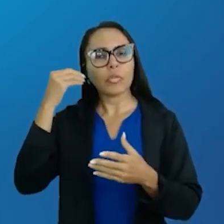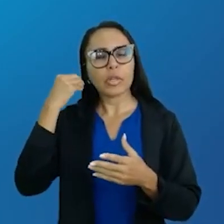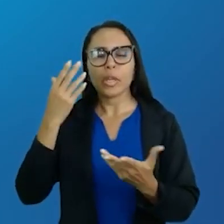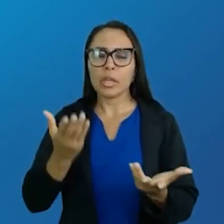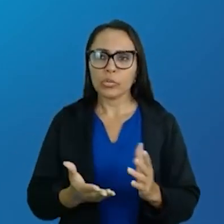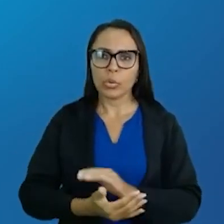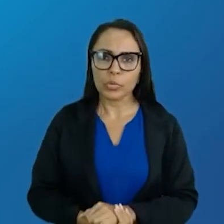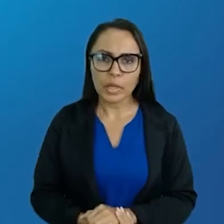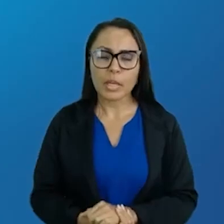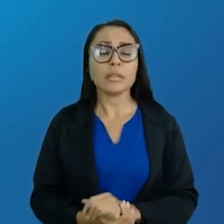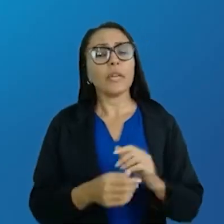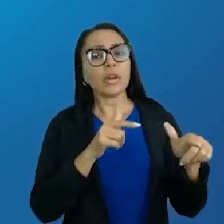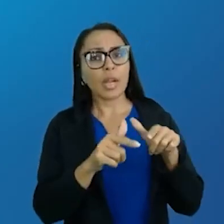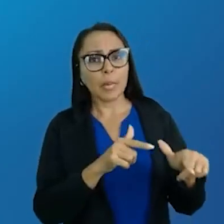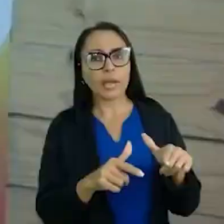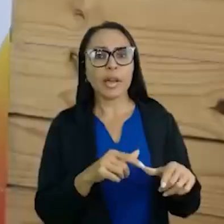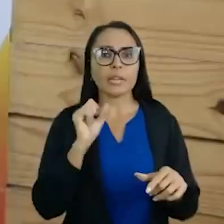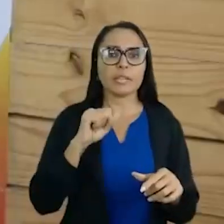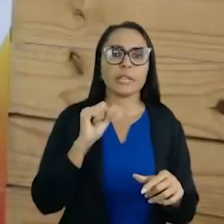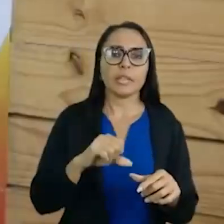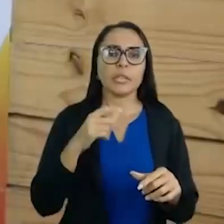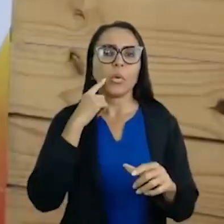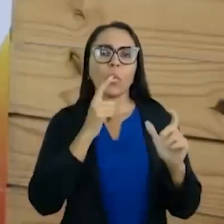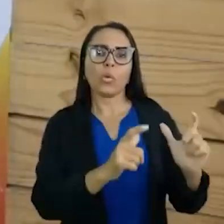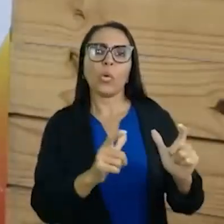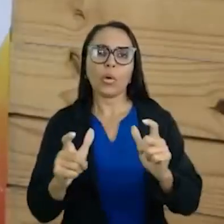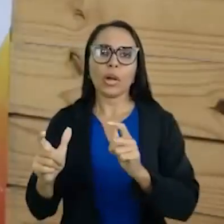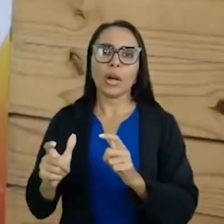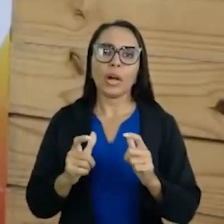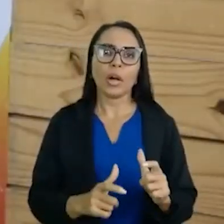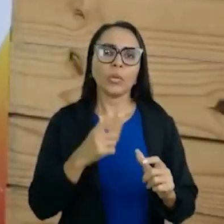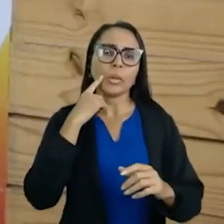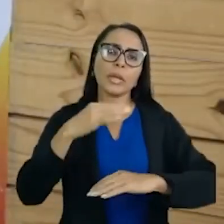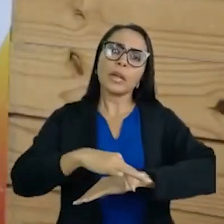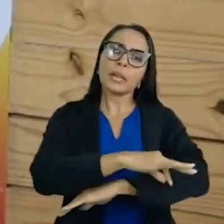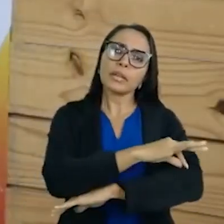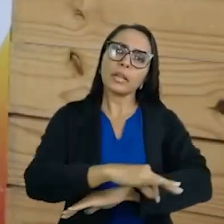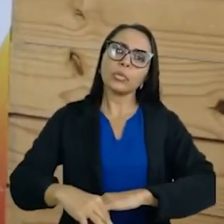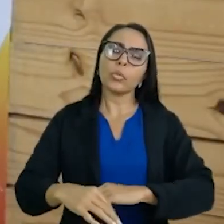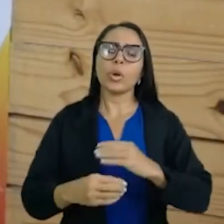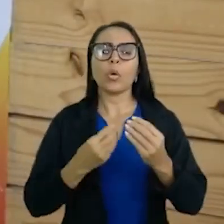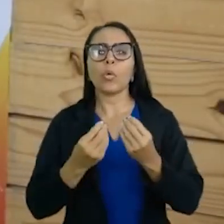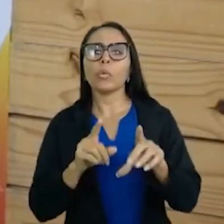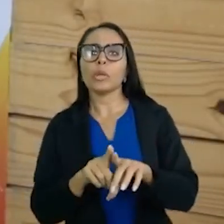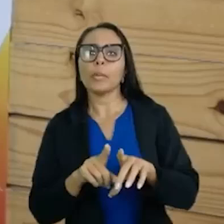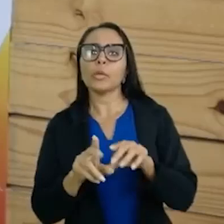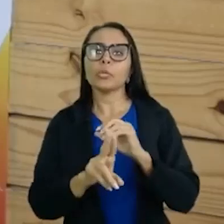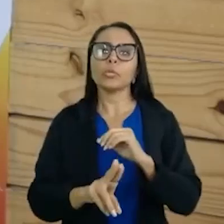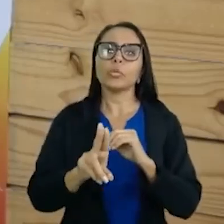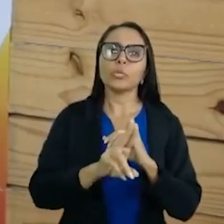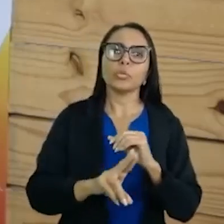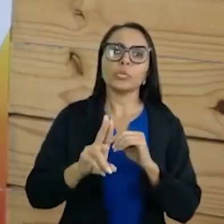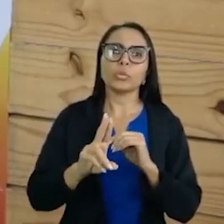lá. Vai trabalhar a experiência do local, a questão tanto da arquitetura como do uso, da disponibilização